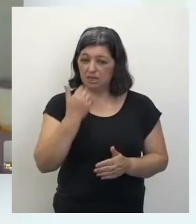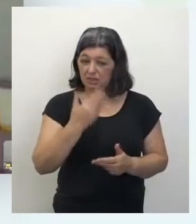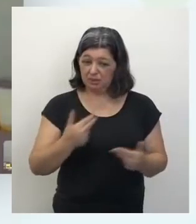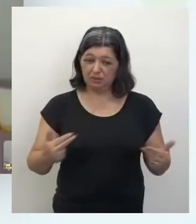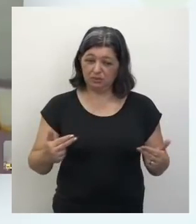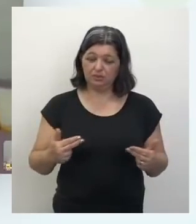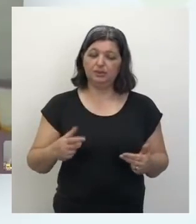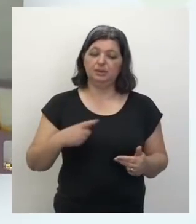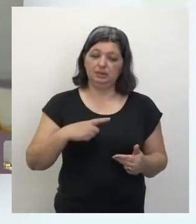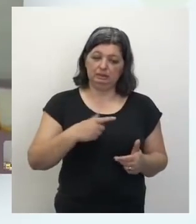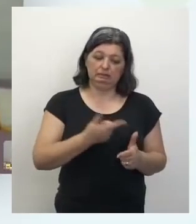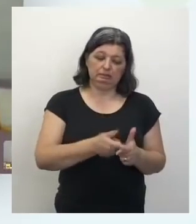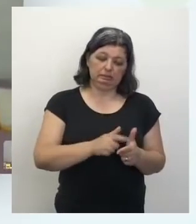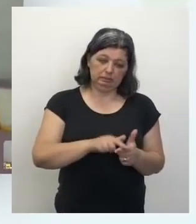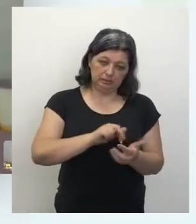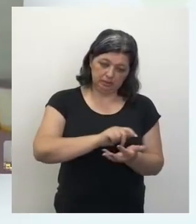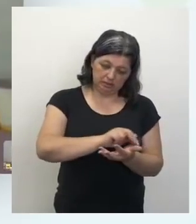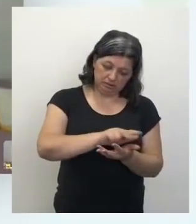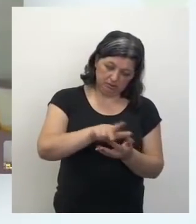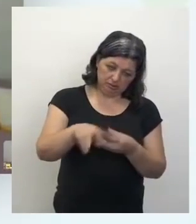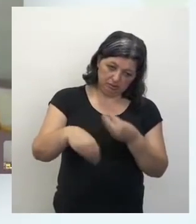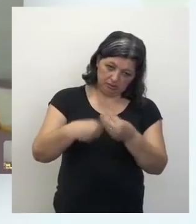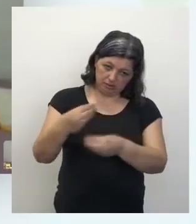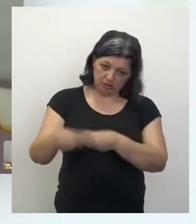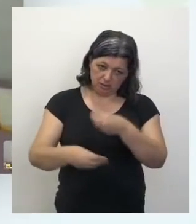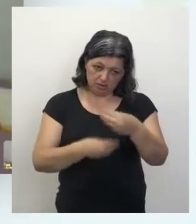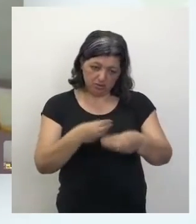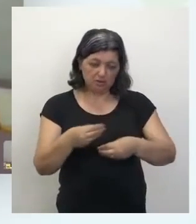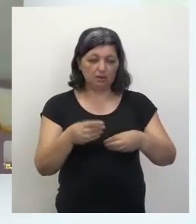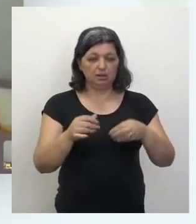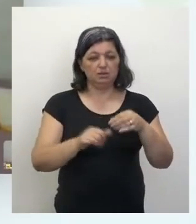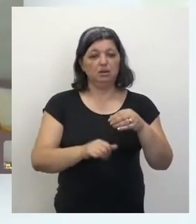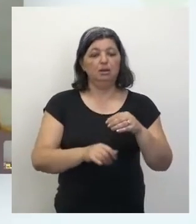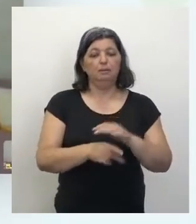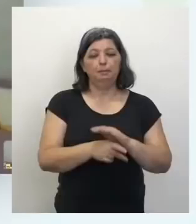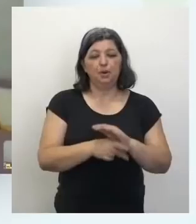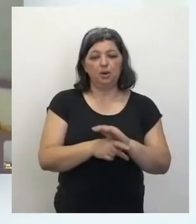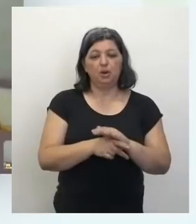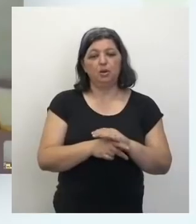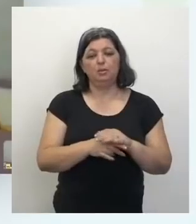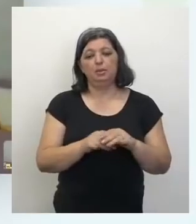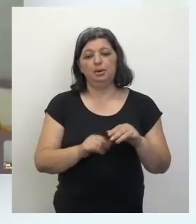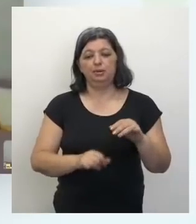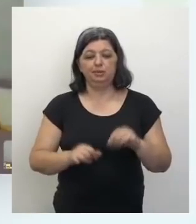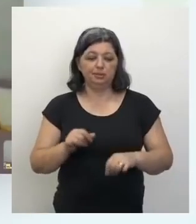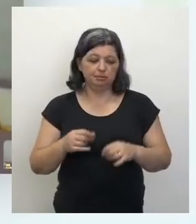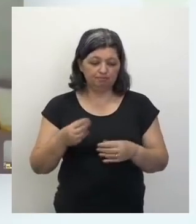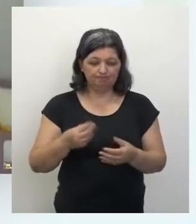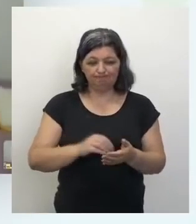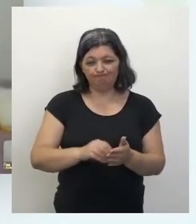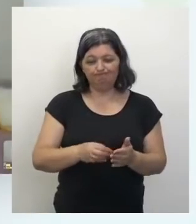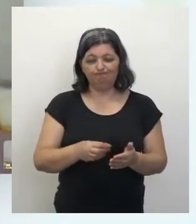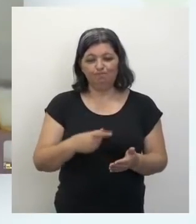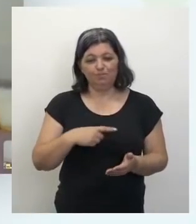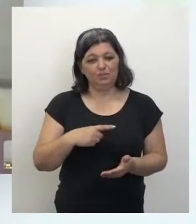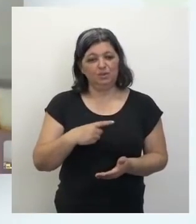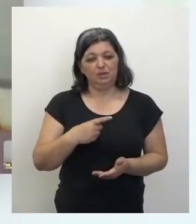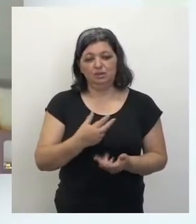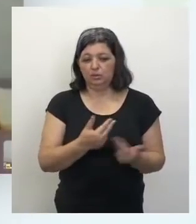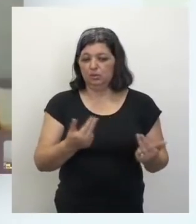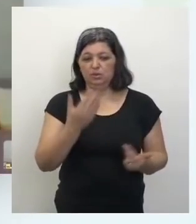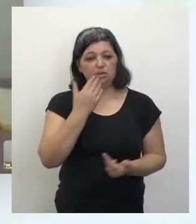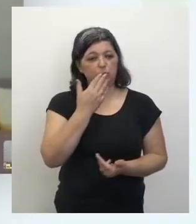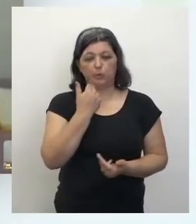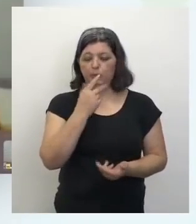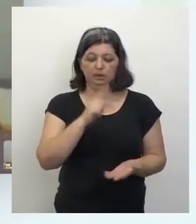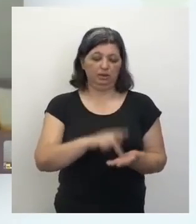têm diversos tipos de substâncias químicas e conservantes e questões que não são comidas de verdade,